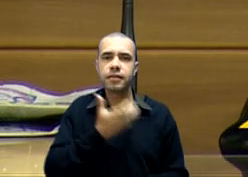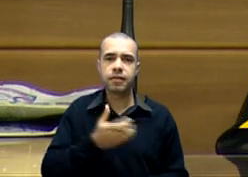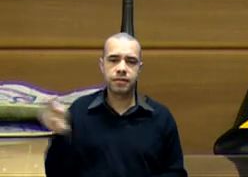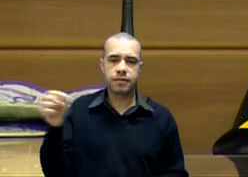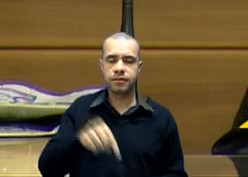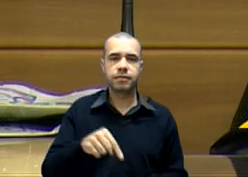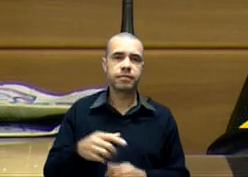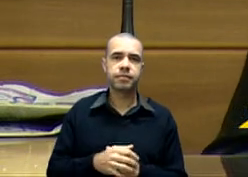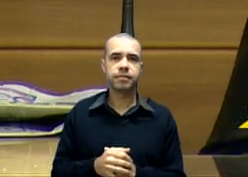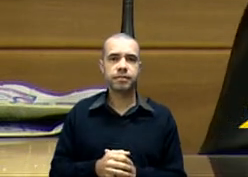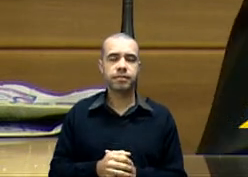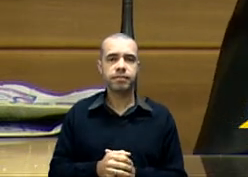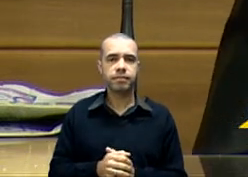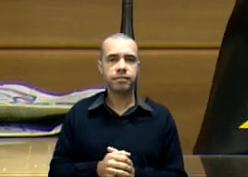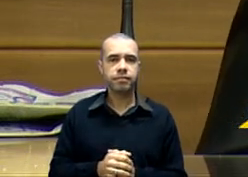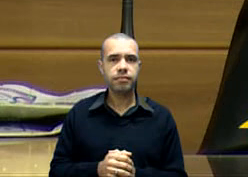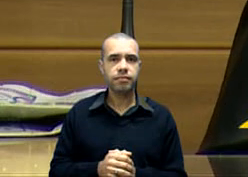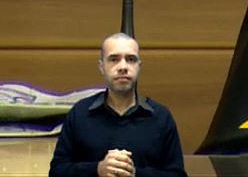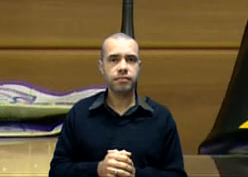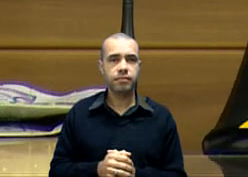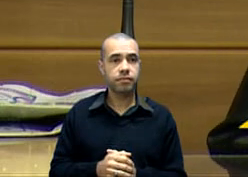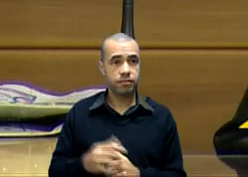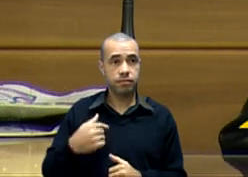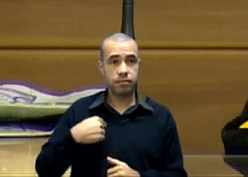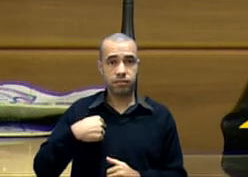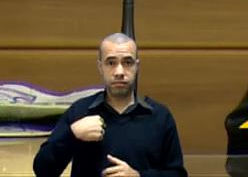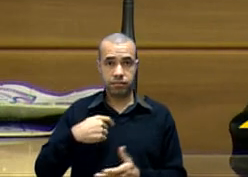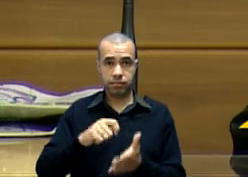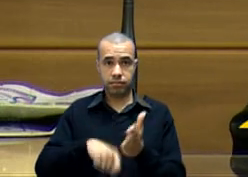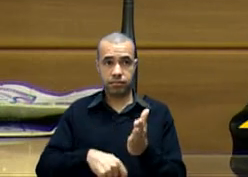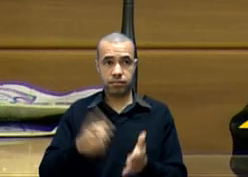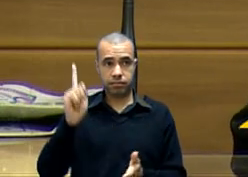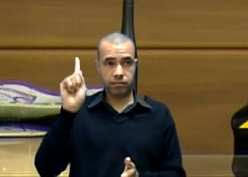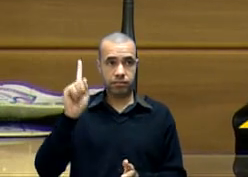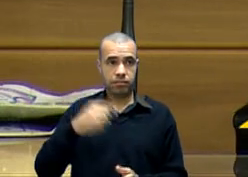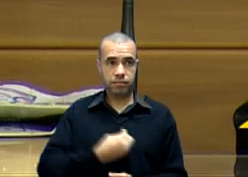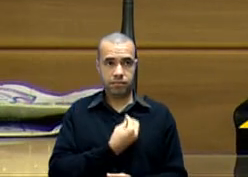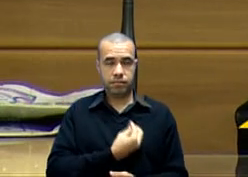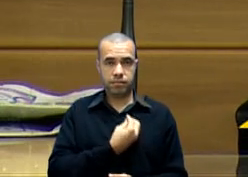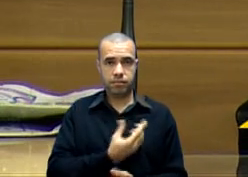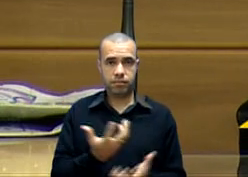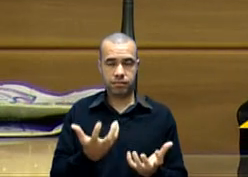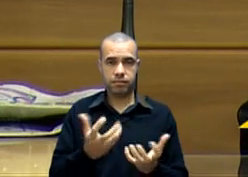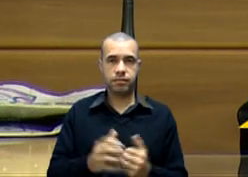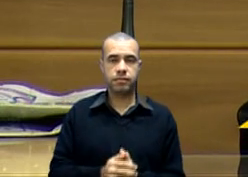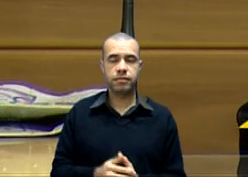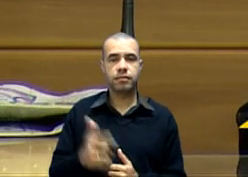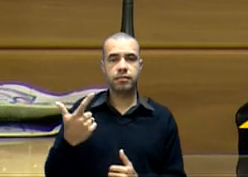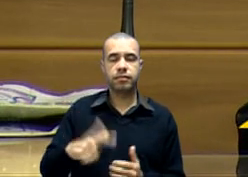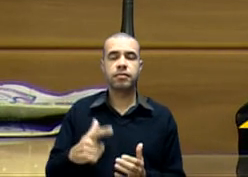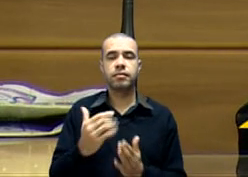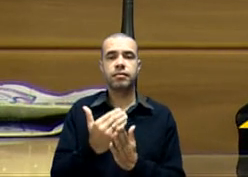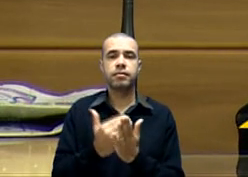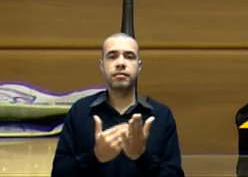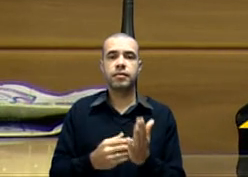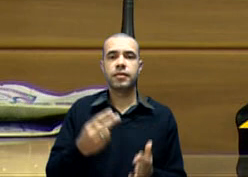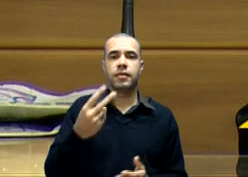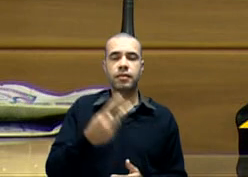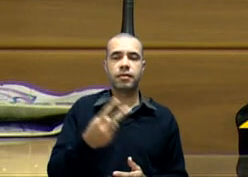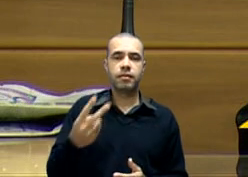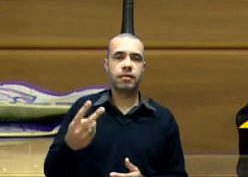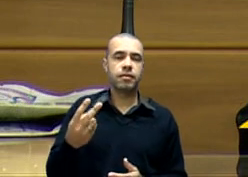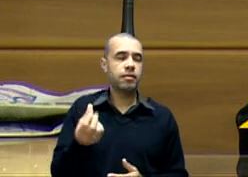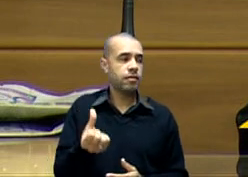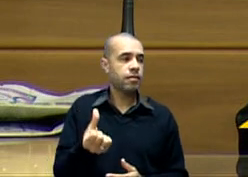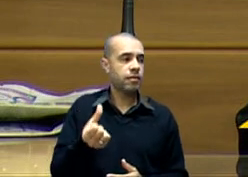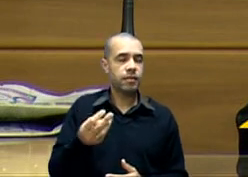Desde já gostaria de estar me inscrevendo, se fosse possível, para participar. Protocolo número